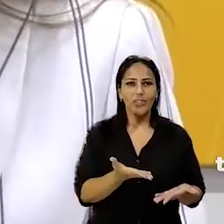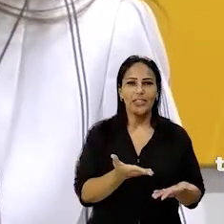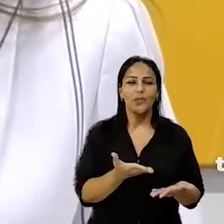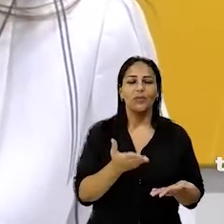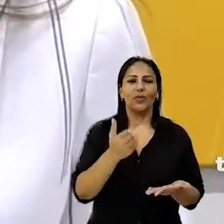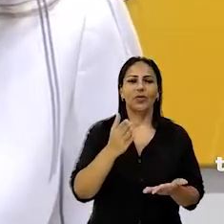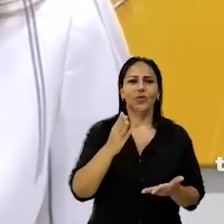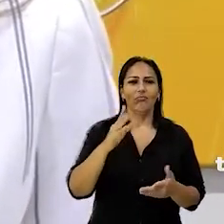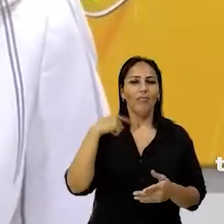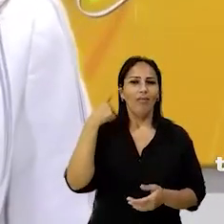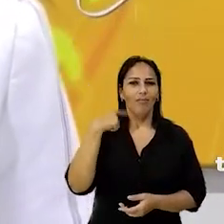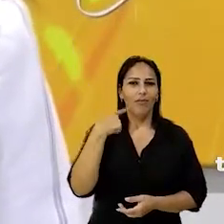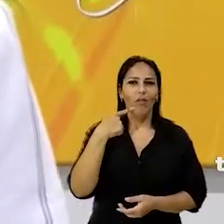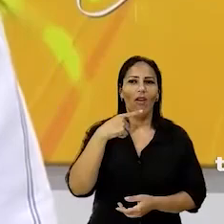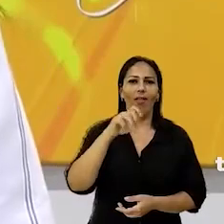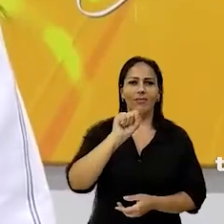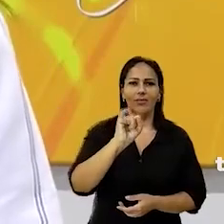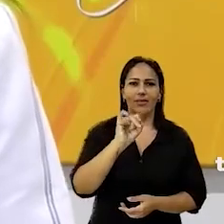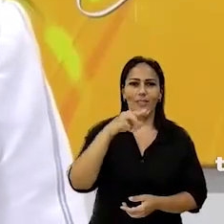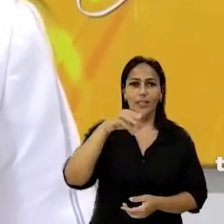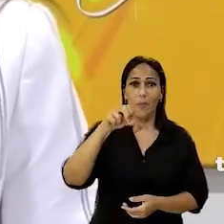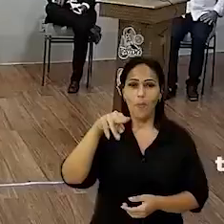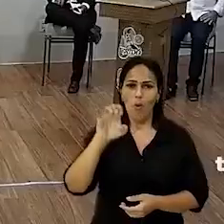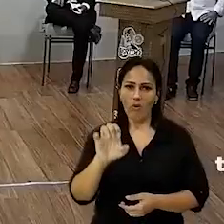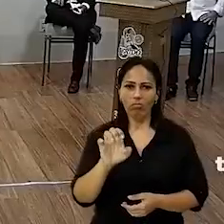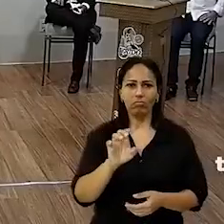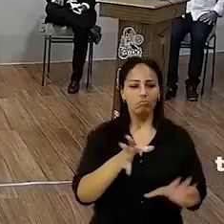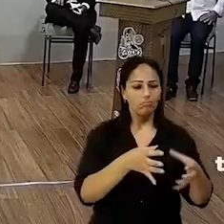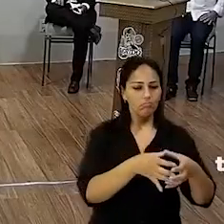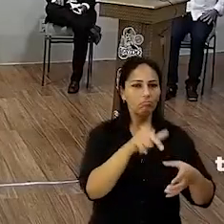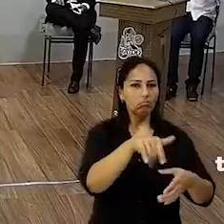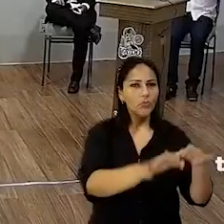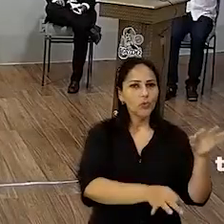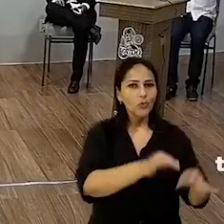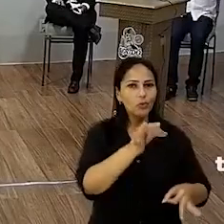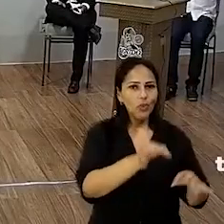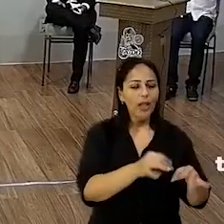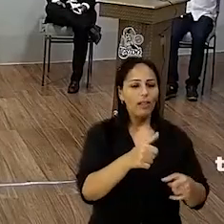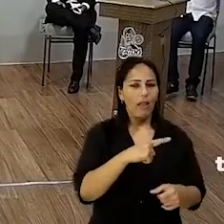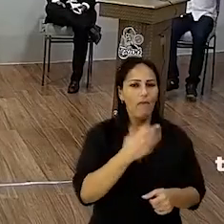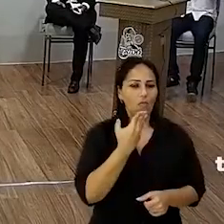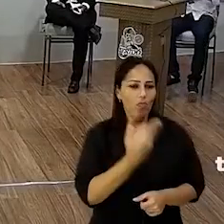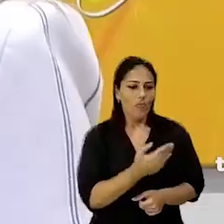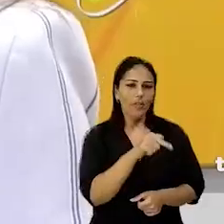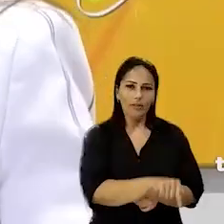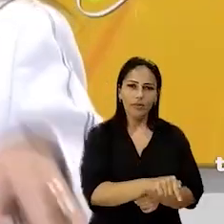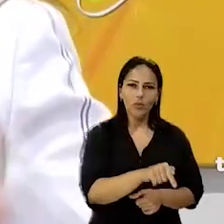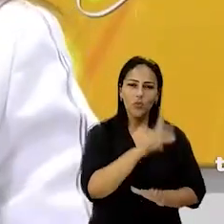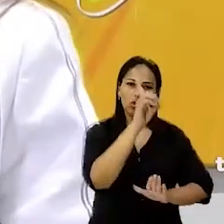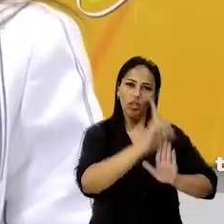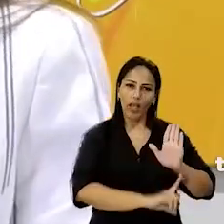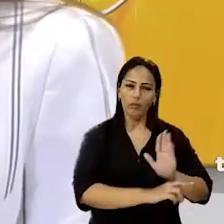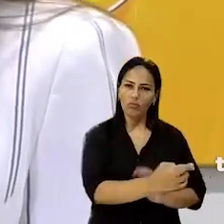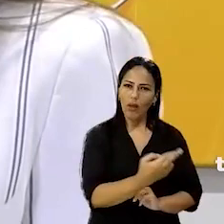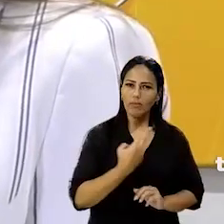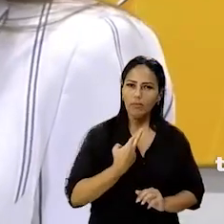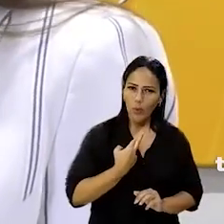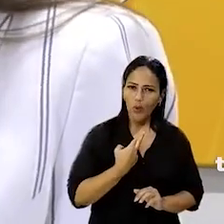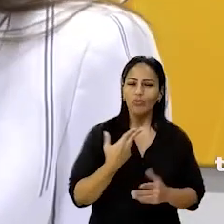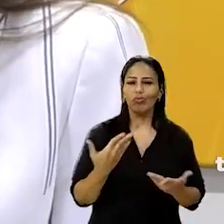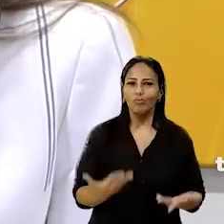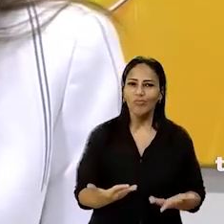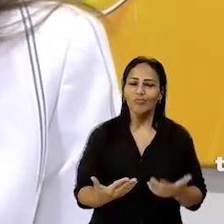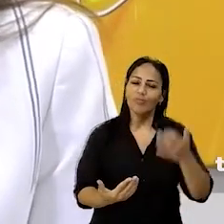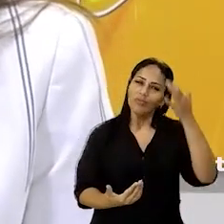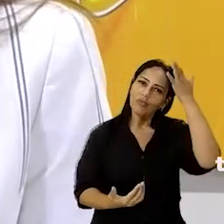Simone Sonieri, ela integra a comissão jurídica deste debate. Houve um pedido de direito de resposta, doutora Simone, neste bloco já, o